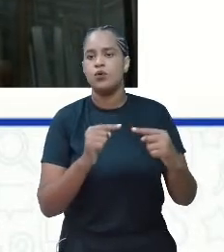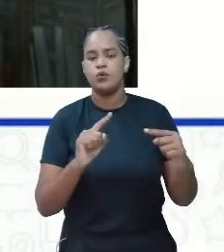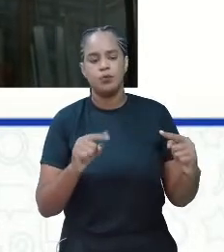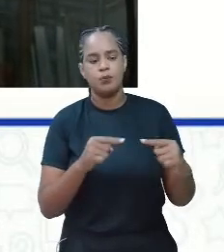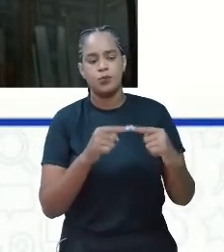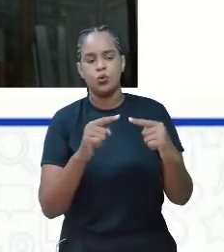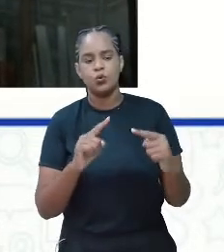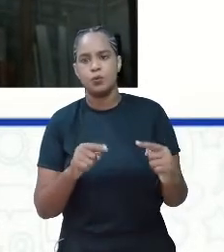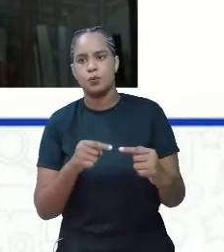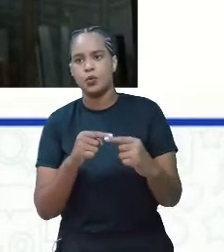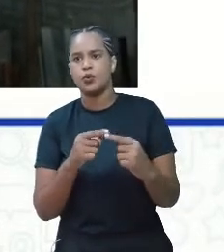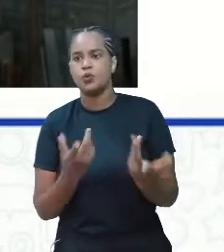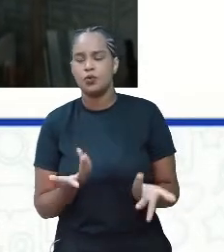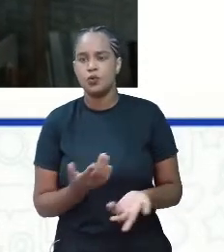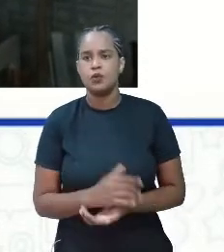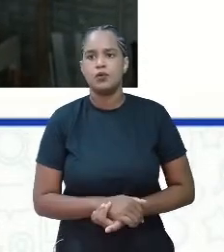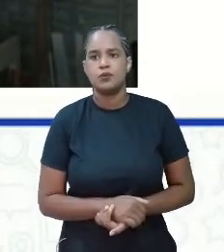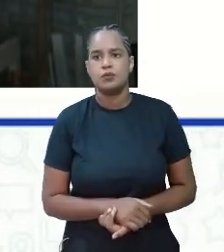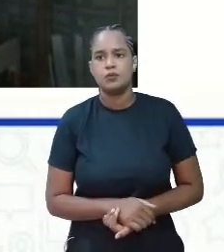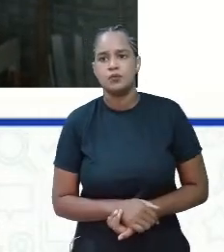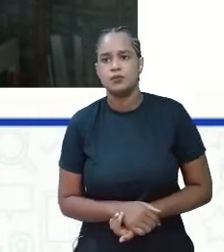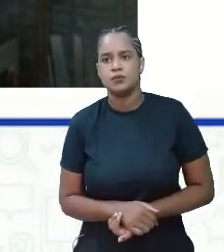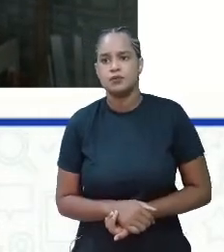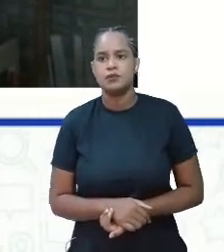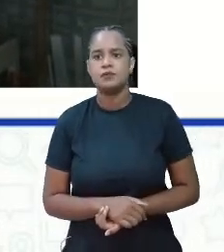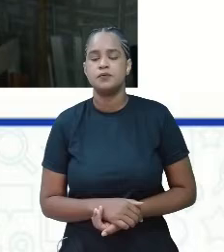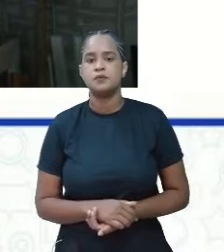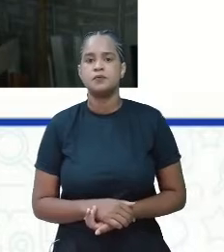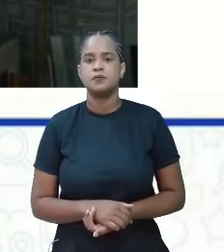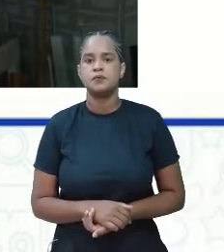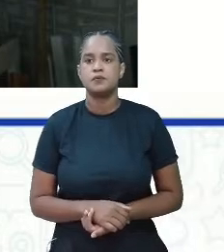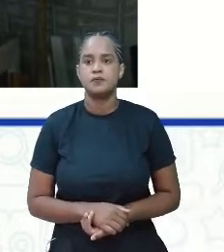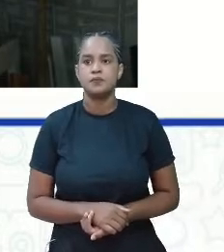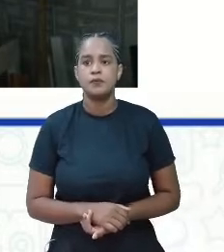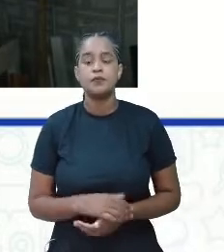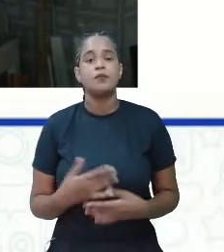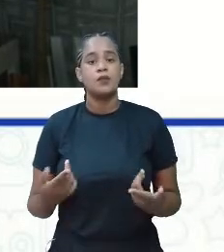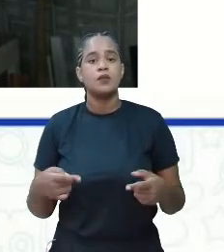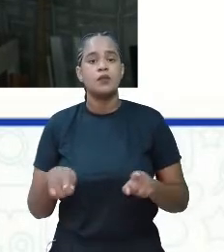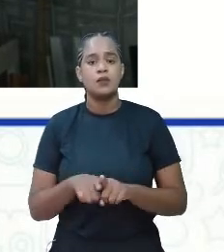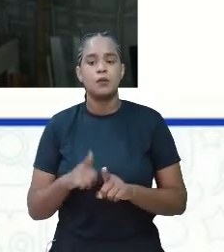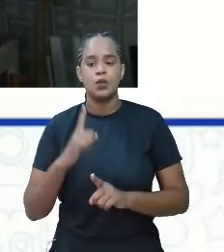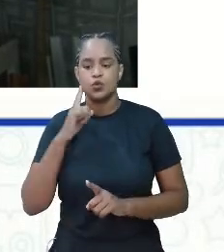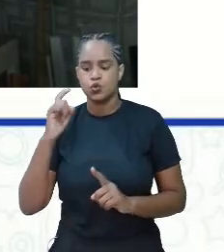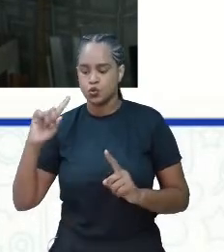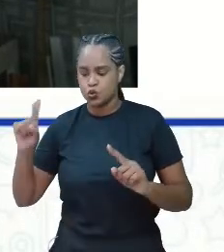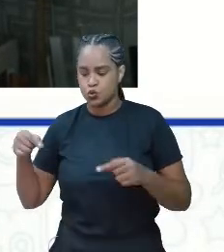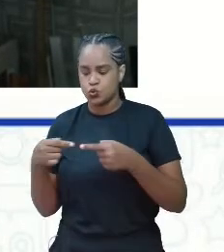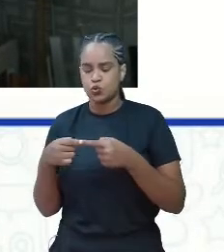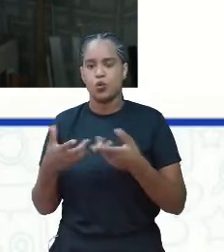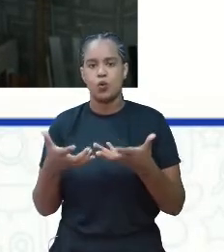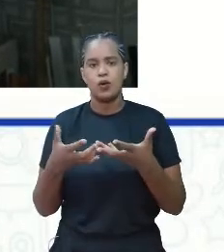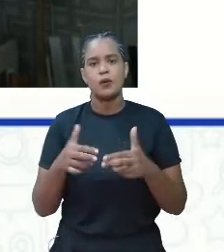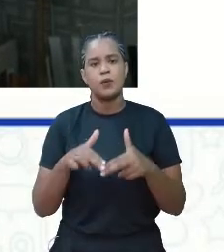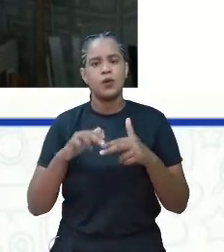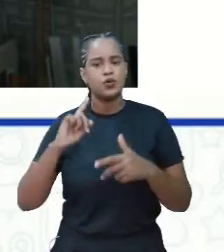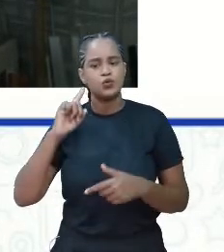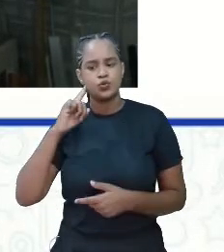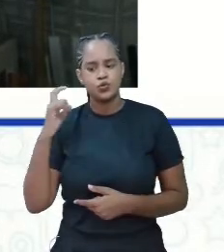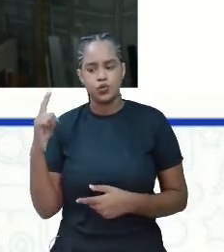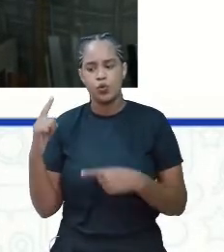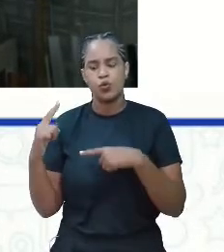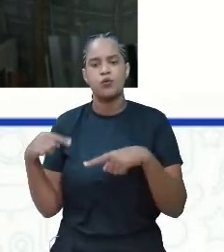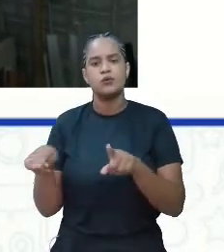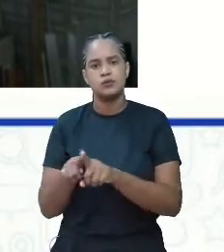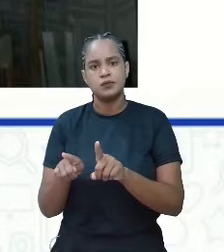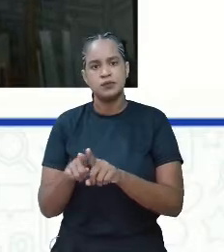chamam de química, que chamam de... Tá entendendo? No caso aí, uma química sonora, né? É porque o som também tem cor, né? Isso aí foi